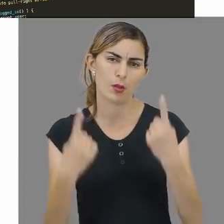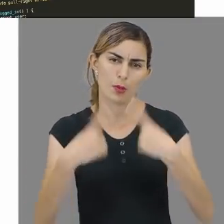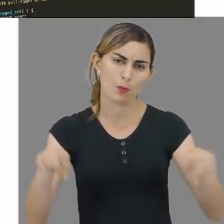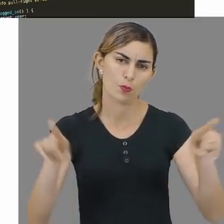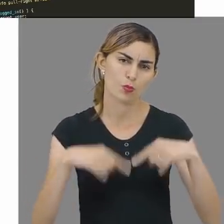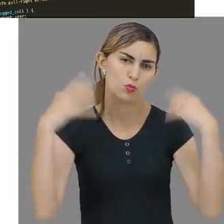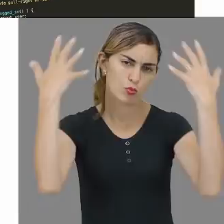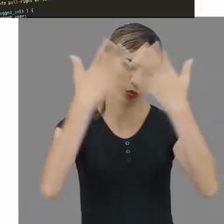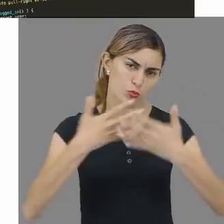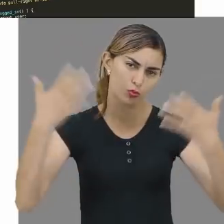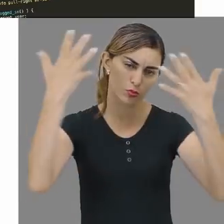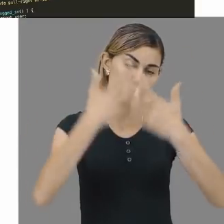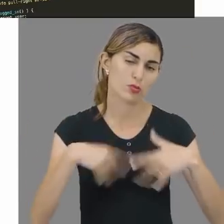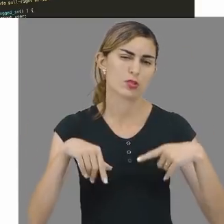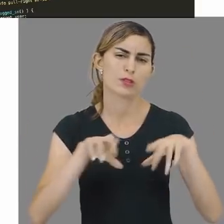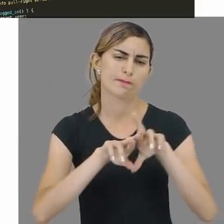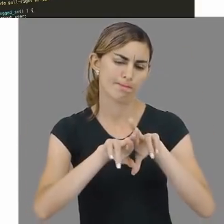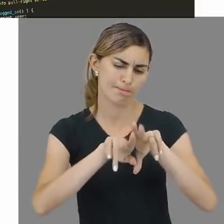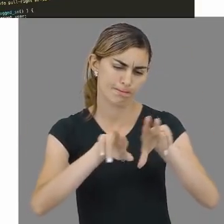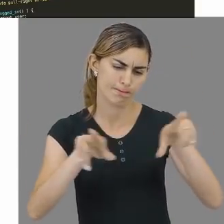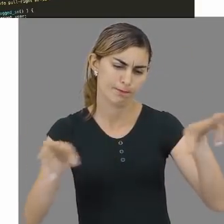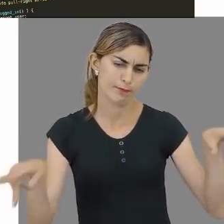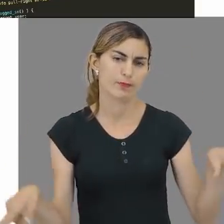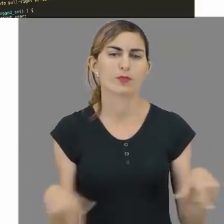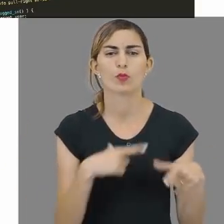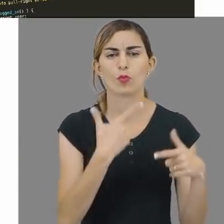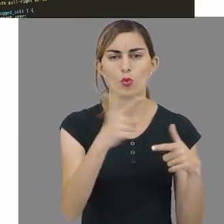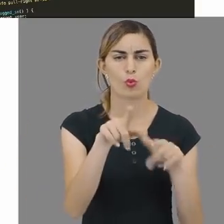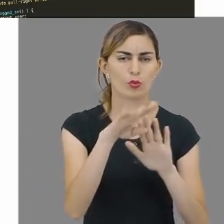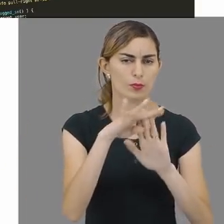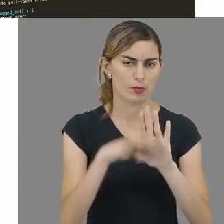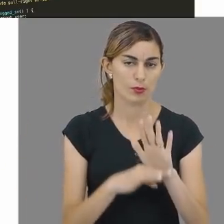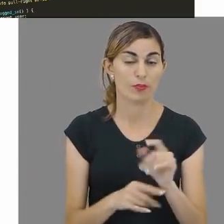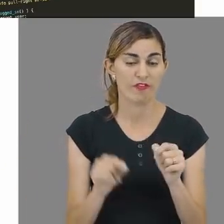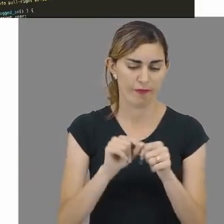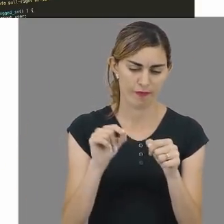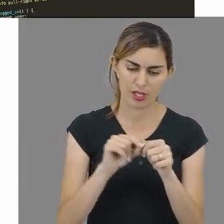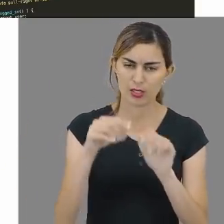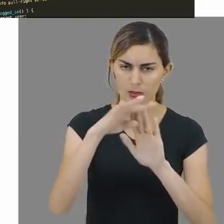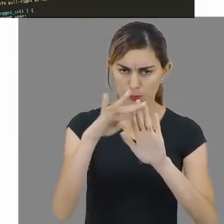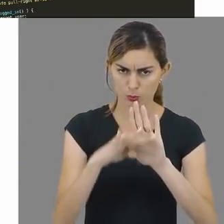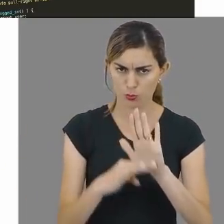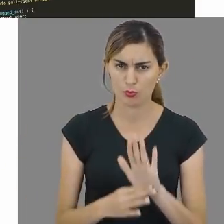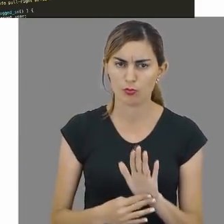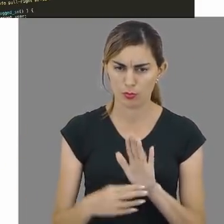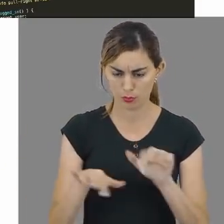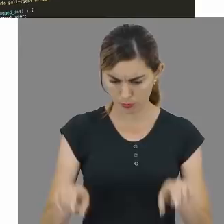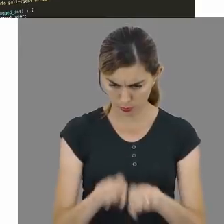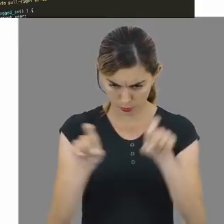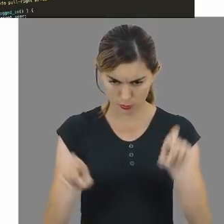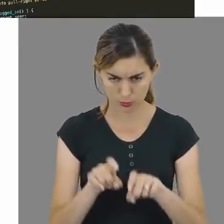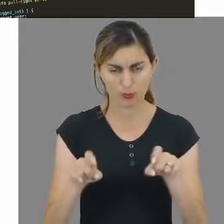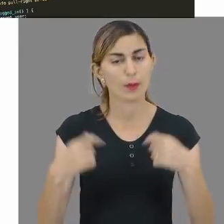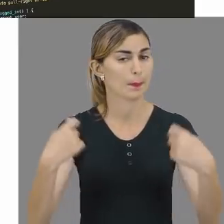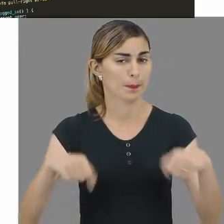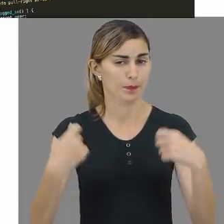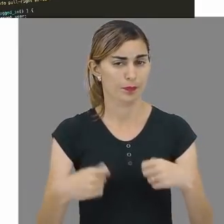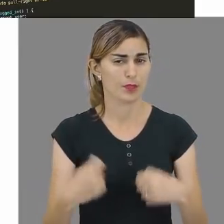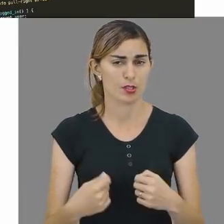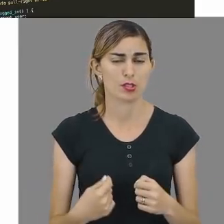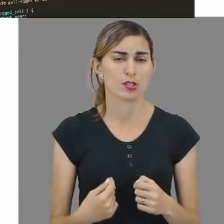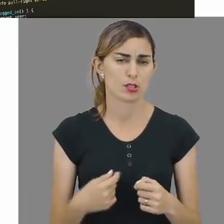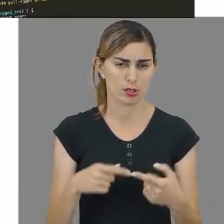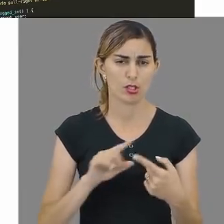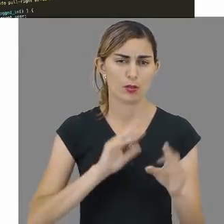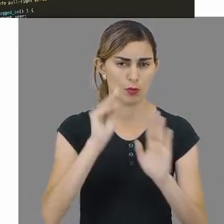tocar música, entre uma infinidade de outros. Para se construir um programa, Primeiramente, é necessário representar